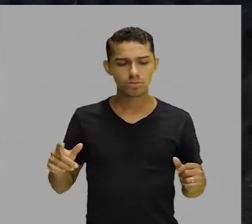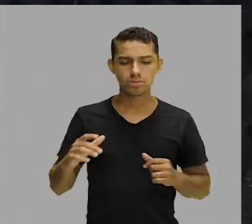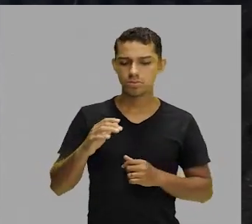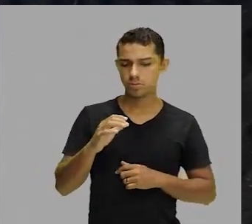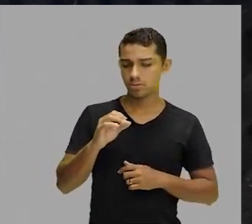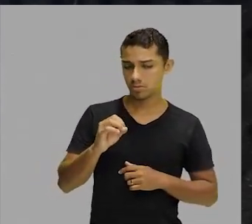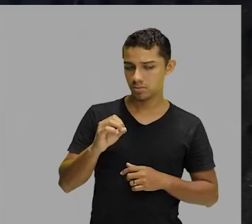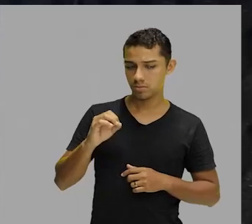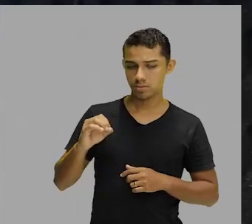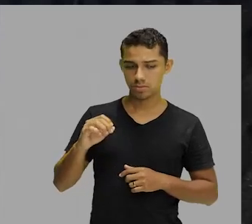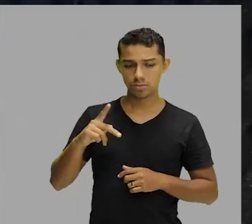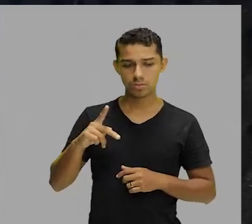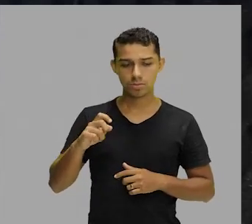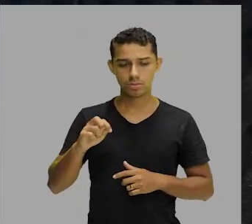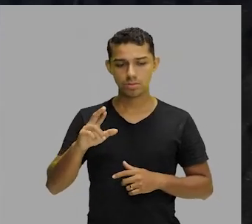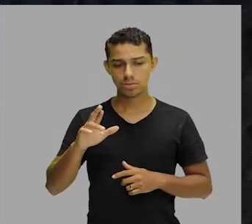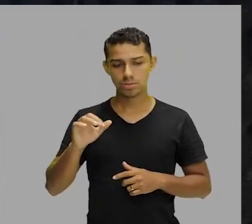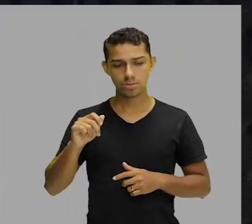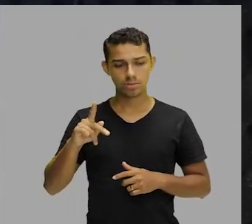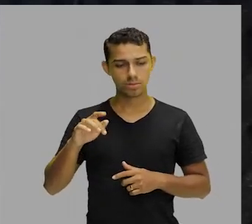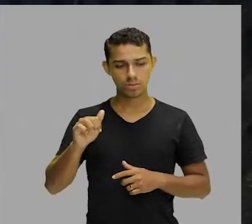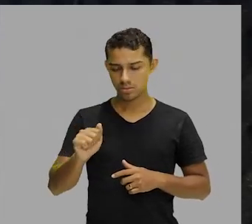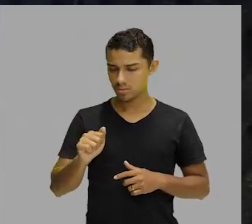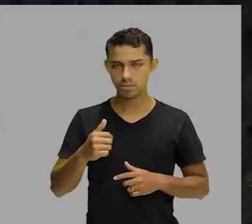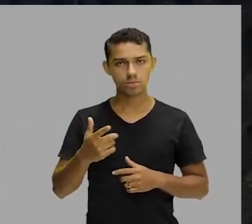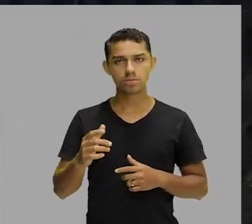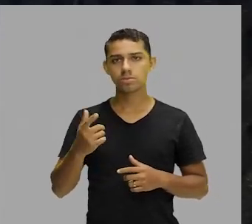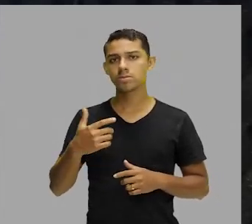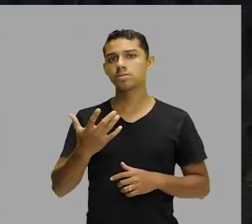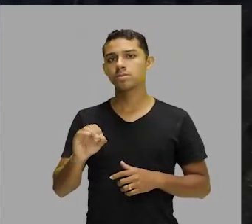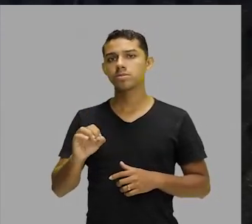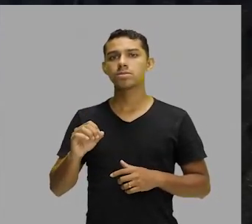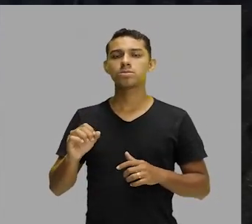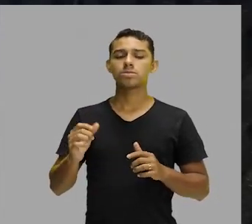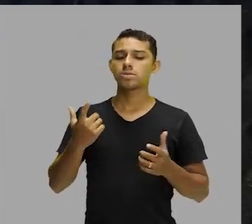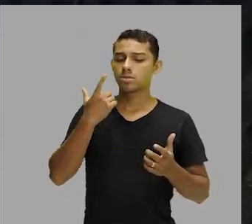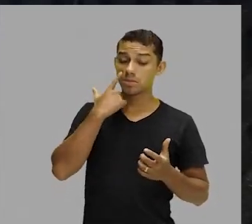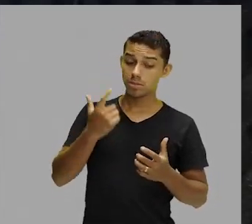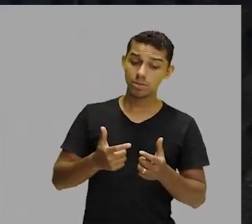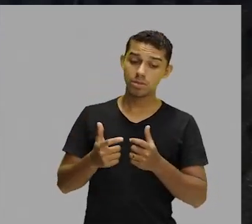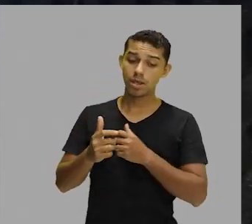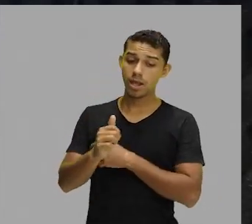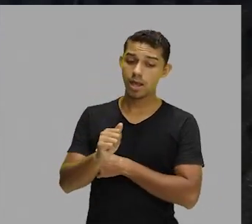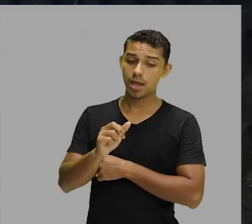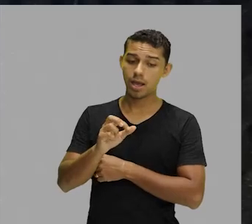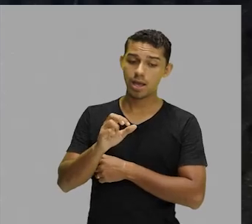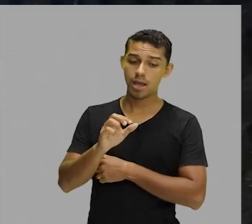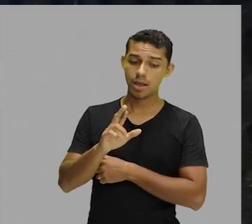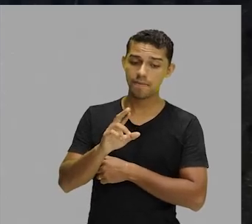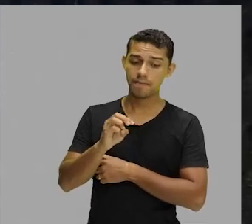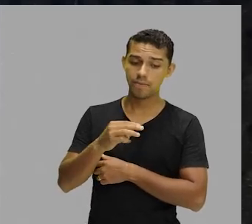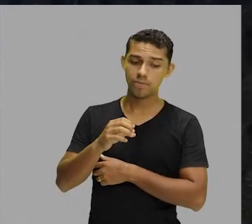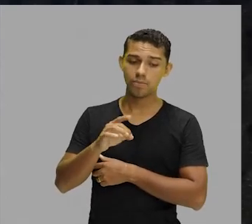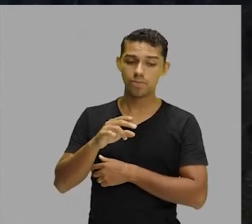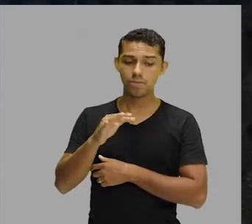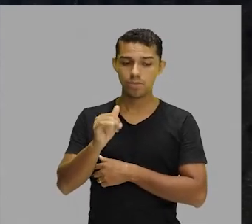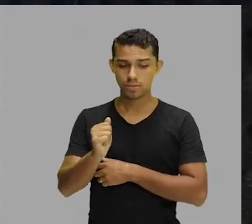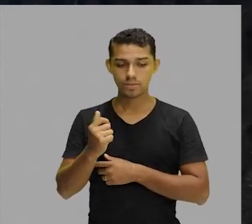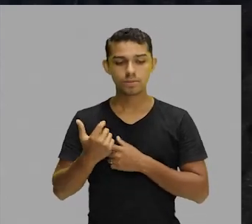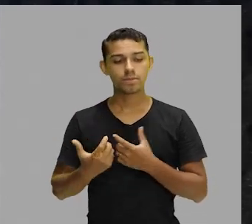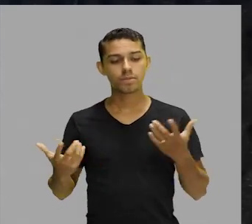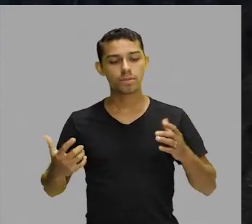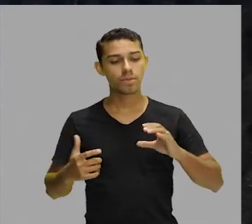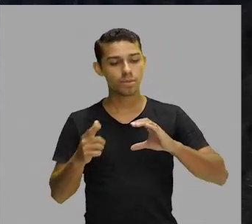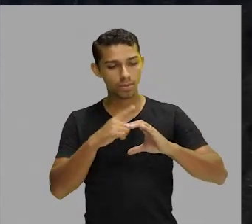protocooperação, que são relações ecológicas, tanto as harmônicas quanto as desarmônicas. A letra C indica